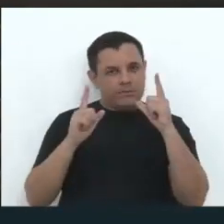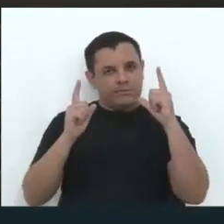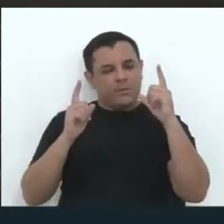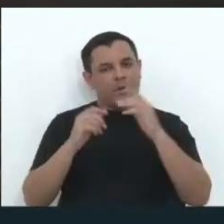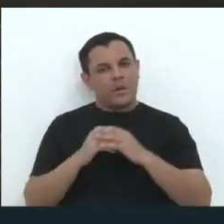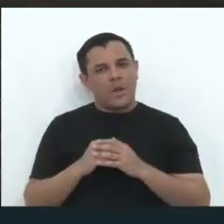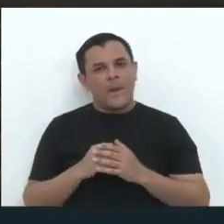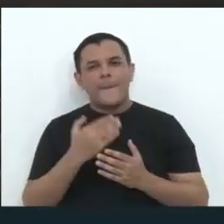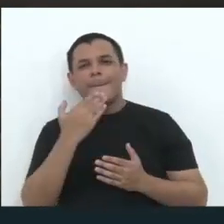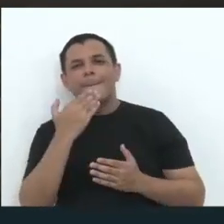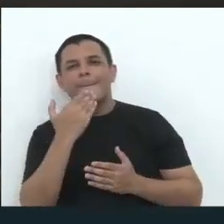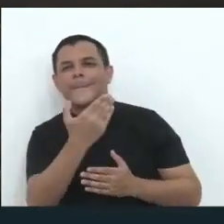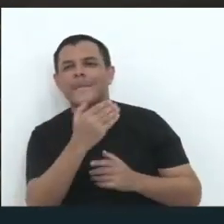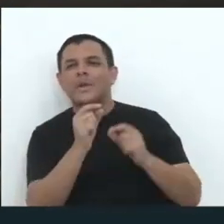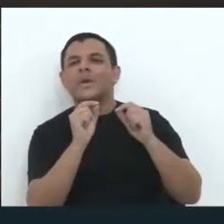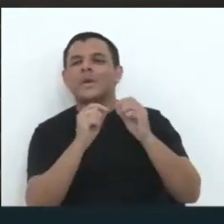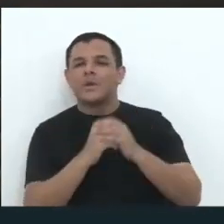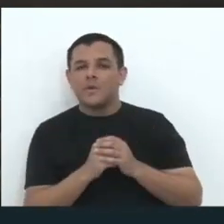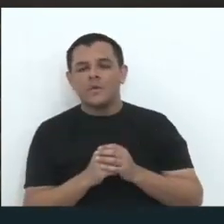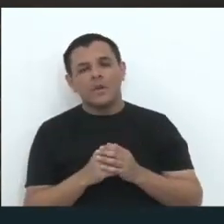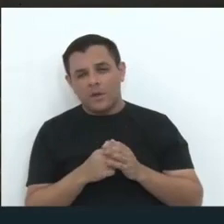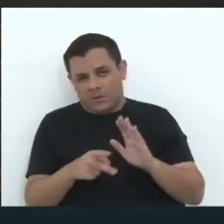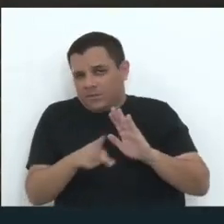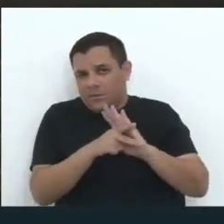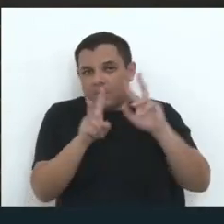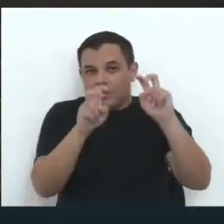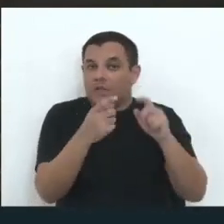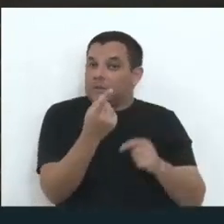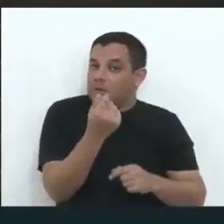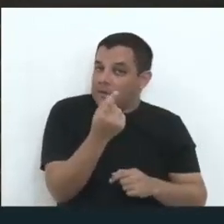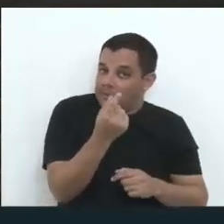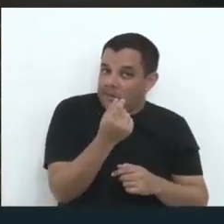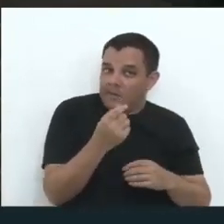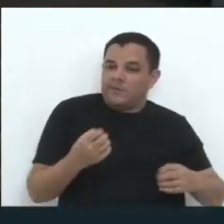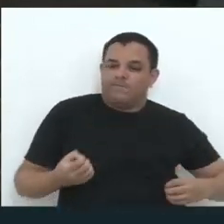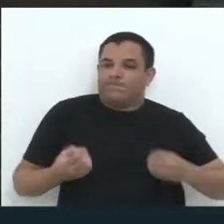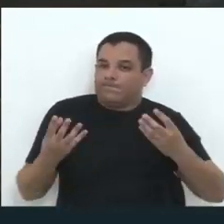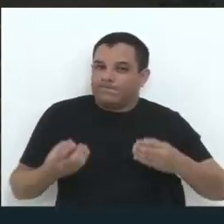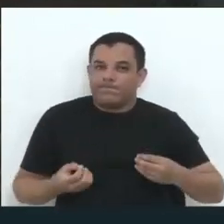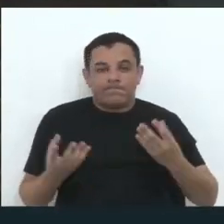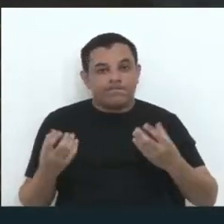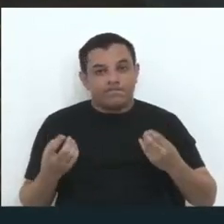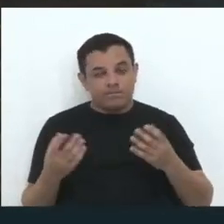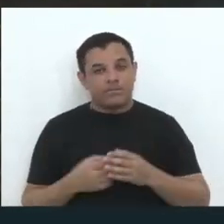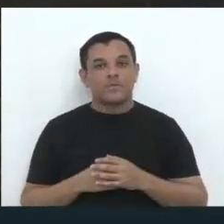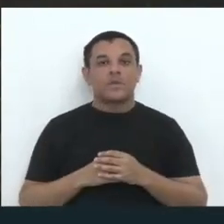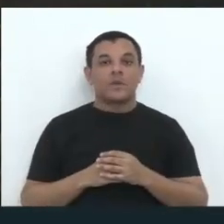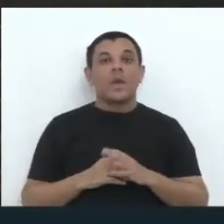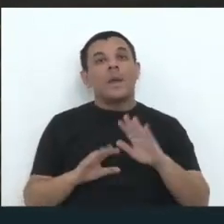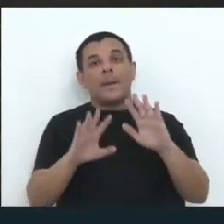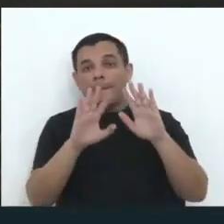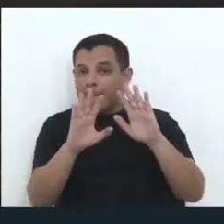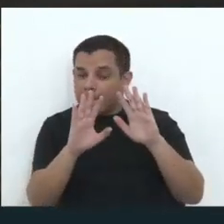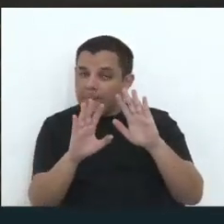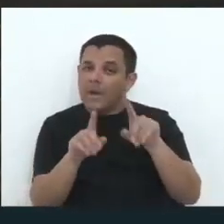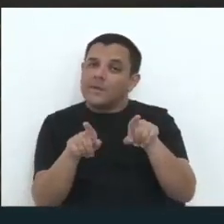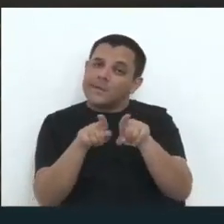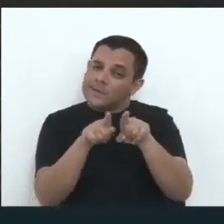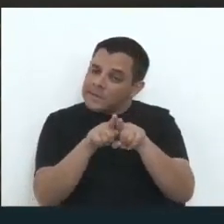era, eu acho que era econômico, né? Sobre os gastos. Mas seria interessante a